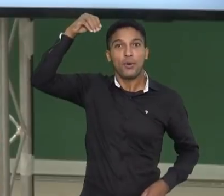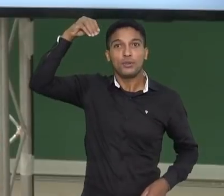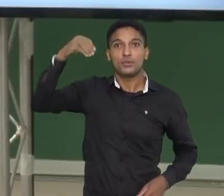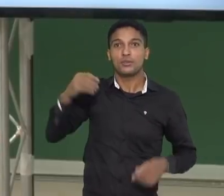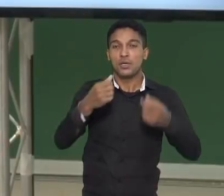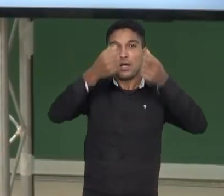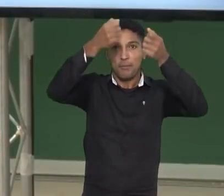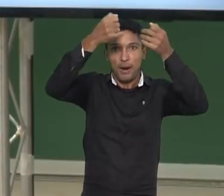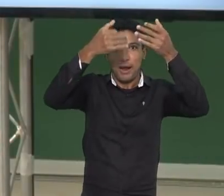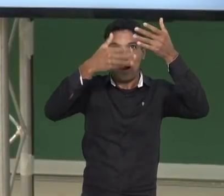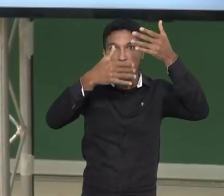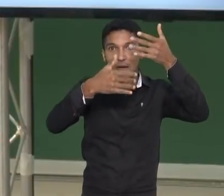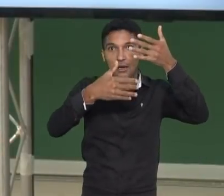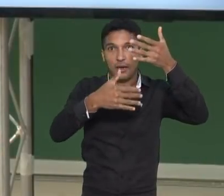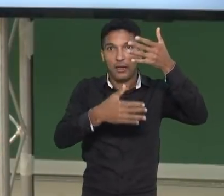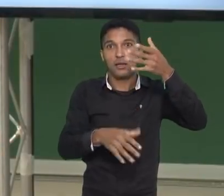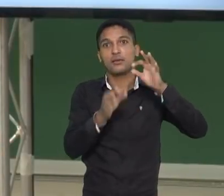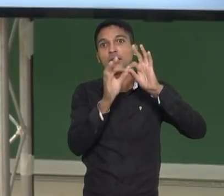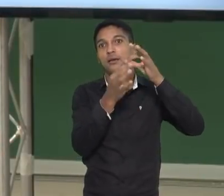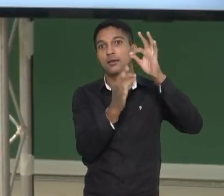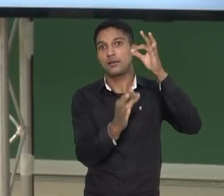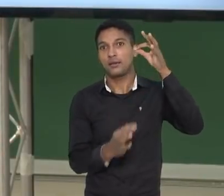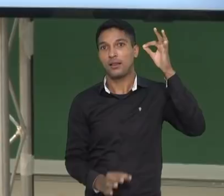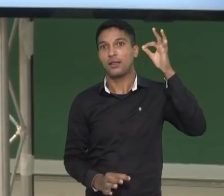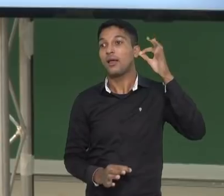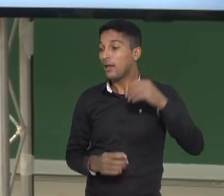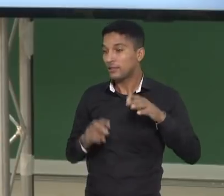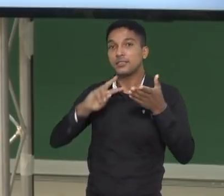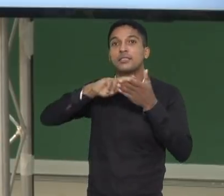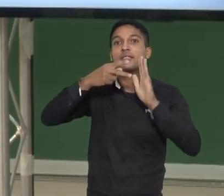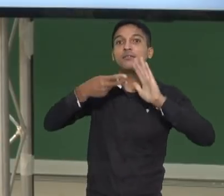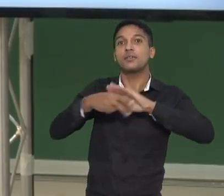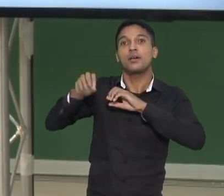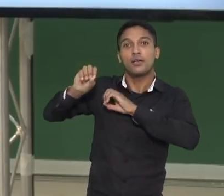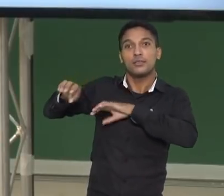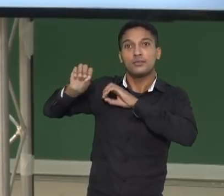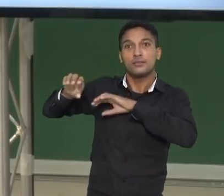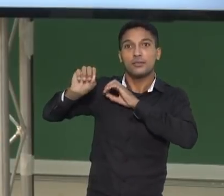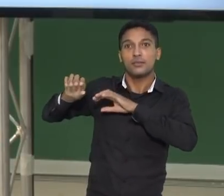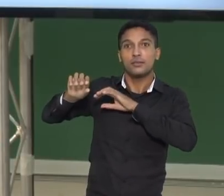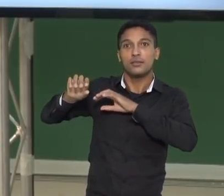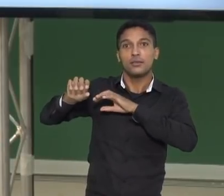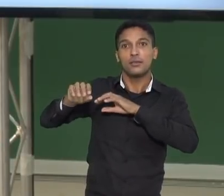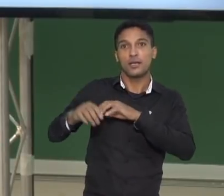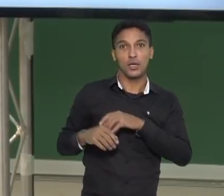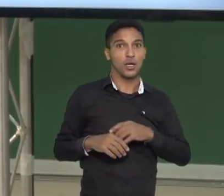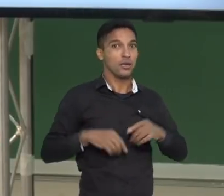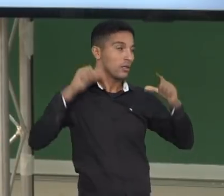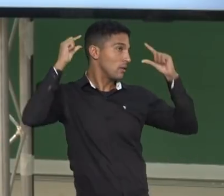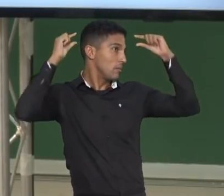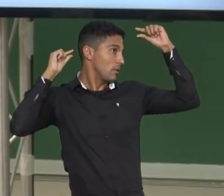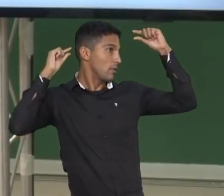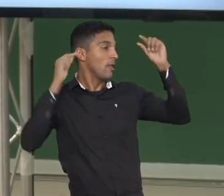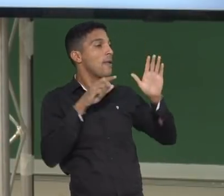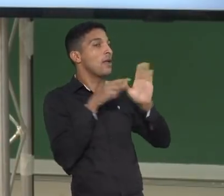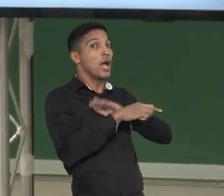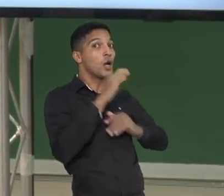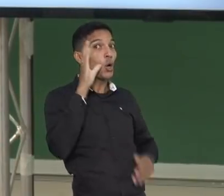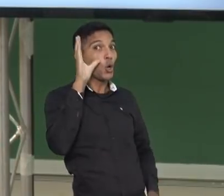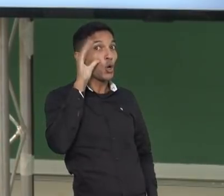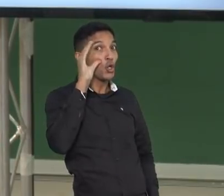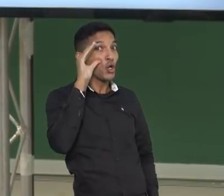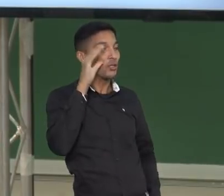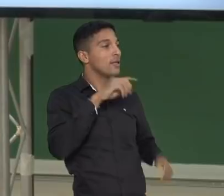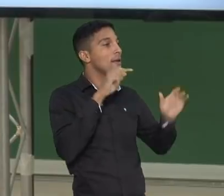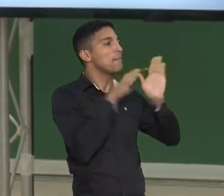fazendo a pergunta e faz pergunta, esse pequeno príncipe, ele é muito curioso. Isso é bom, a curiosidade é boa. Ele